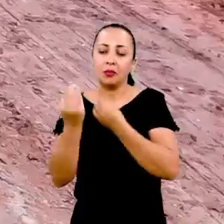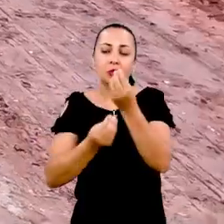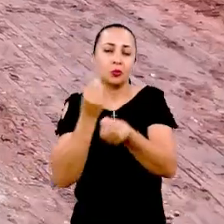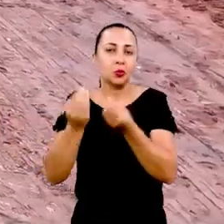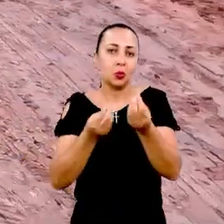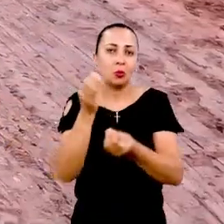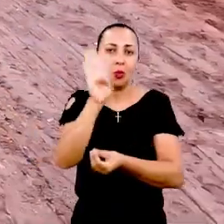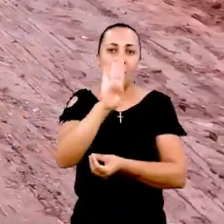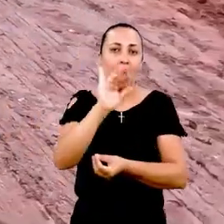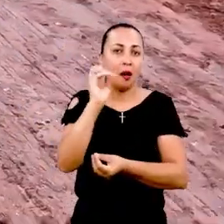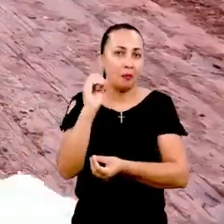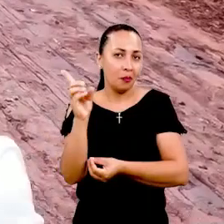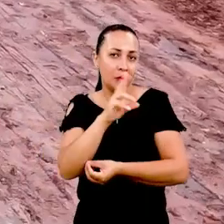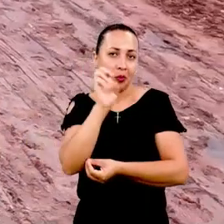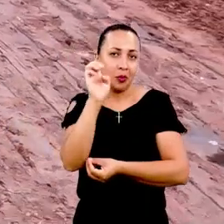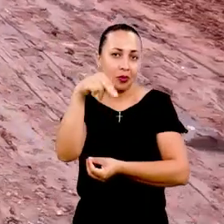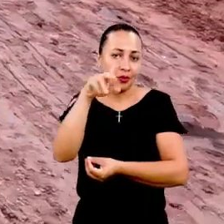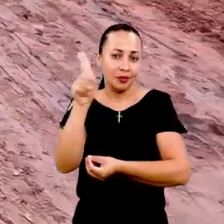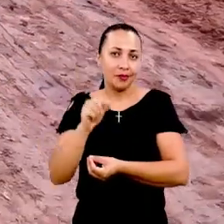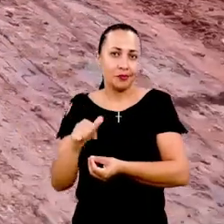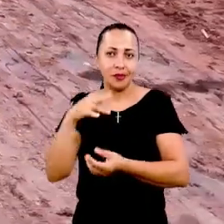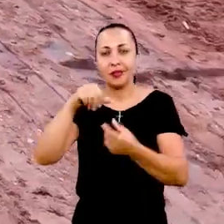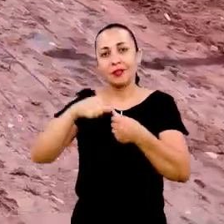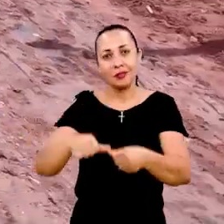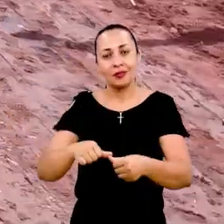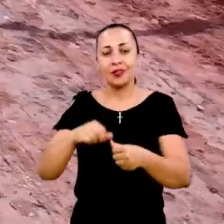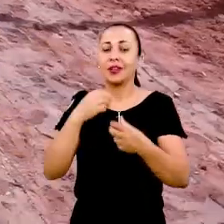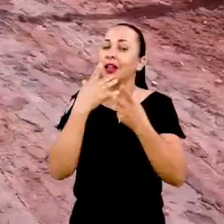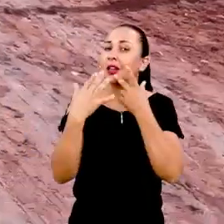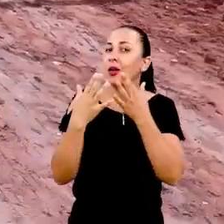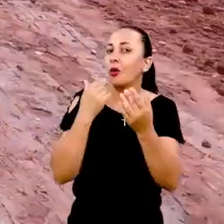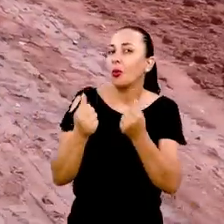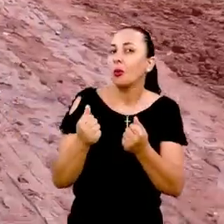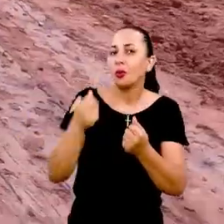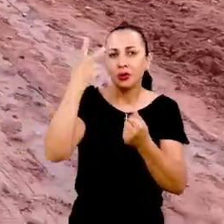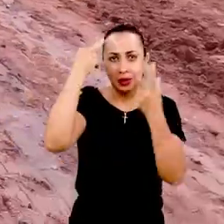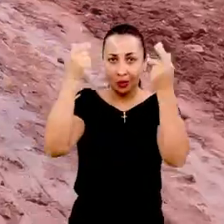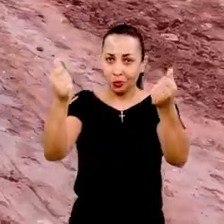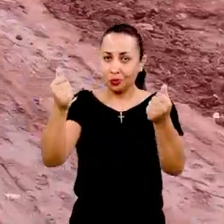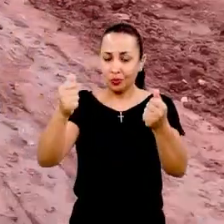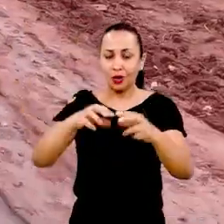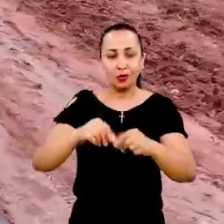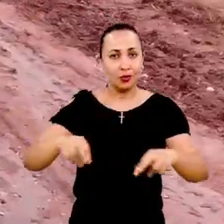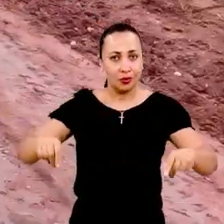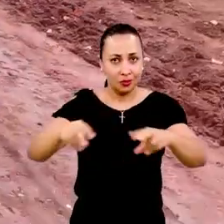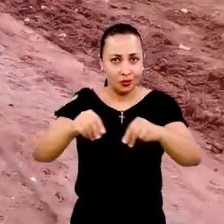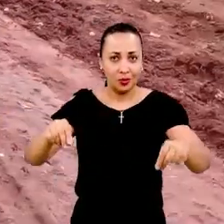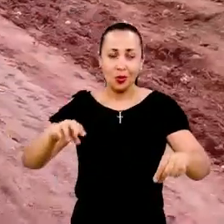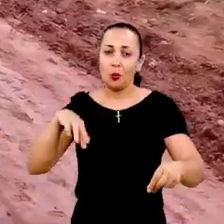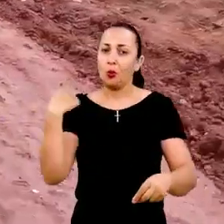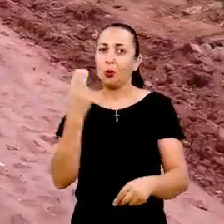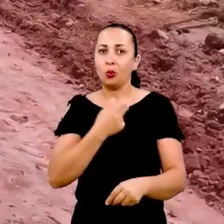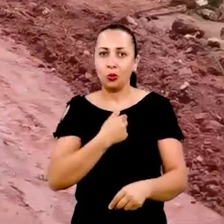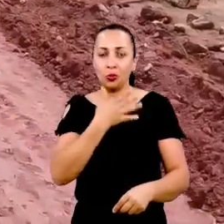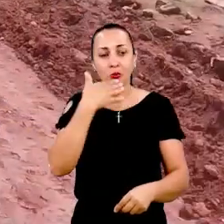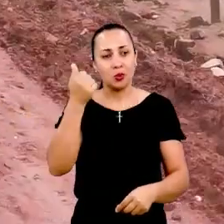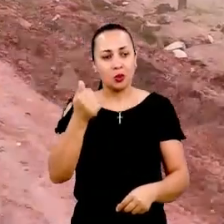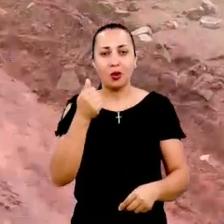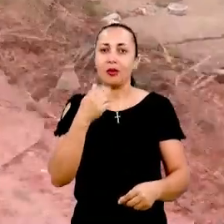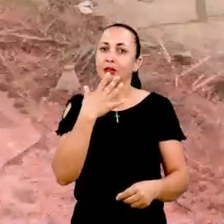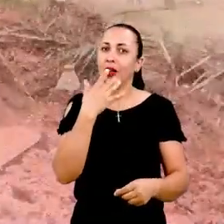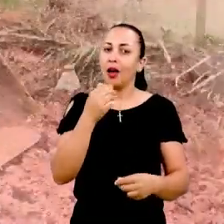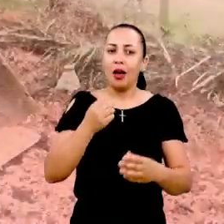Então, como a bioenzima ela fica da cor natural do solo, a nossa missão é